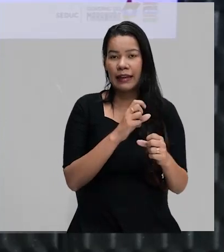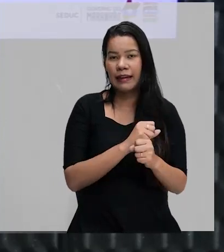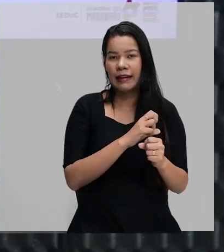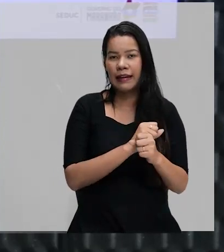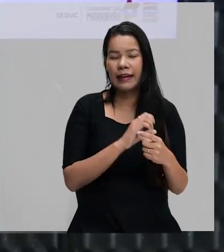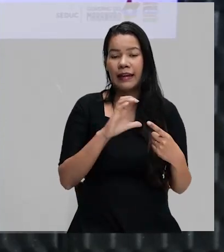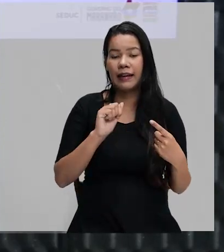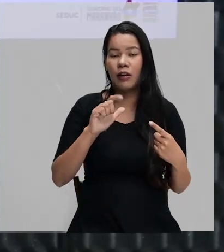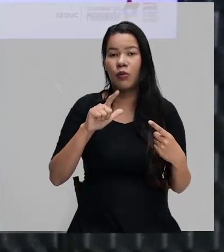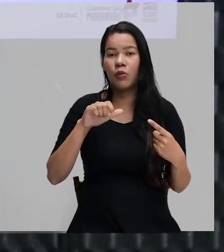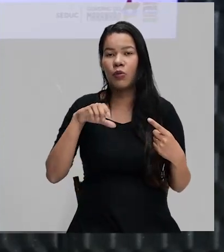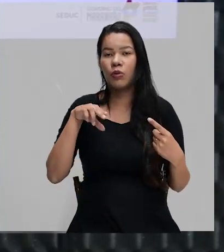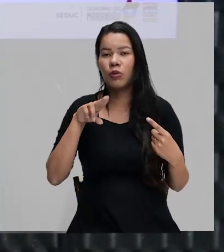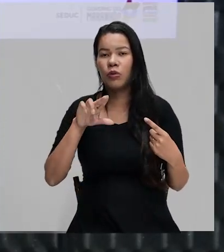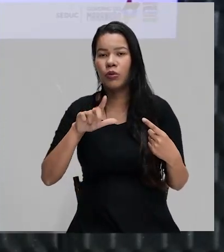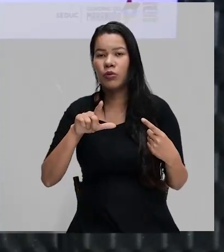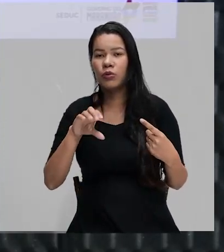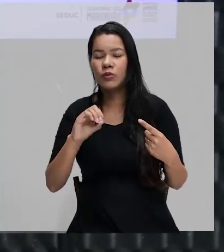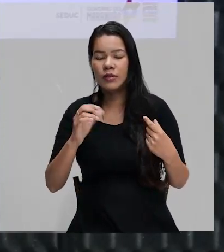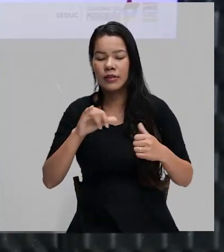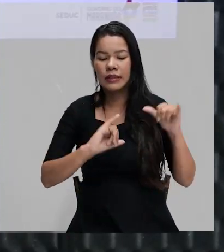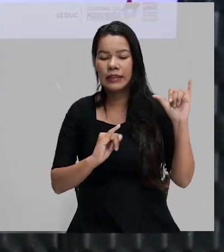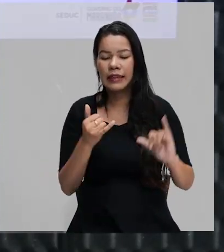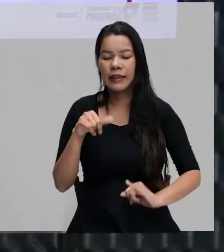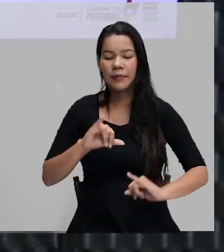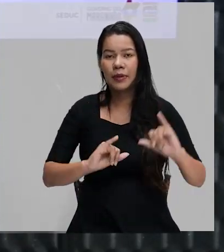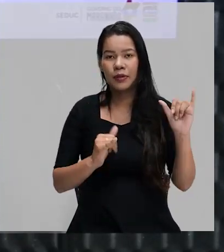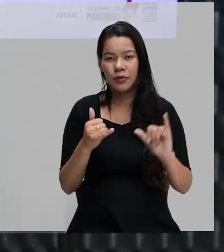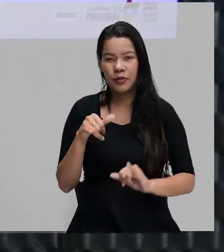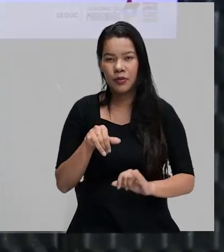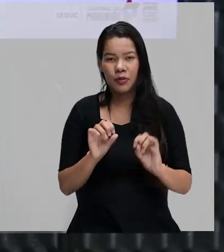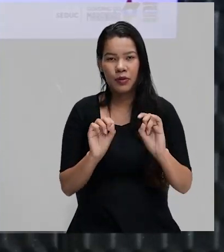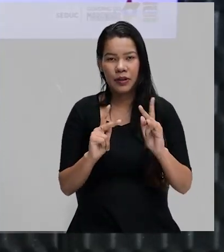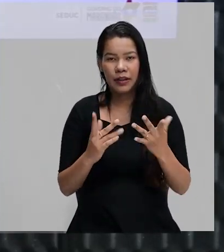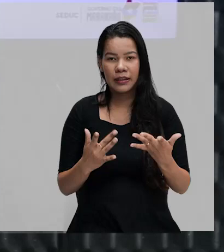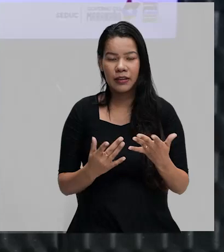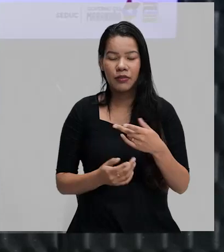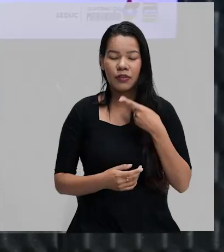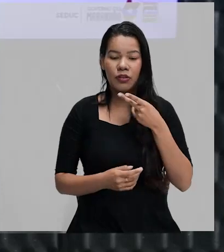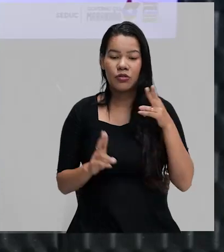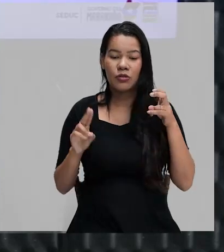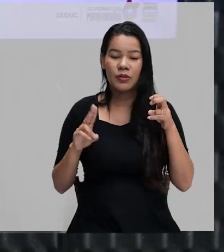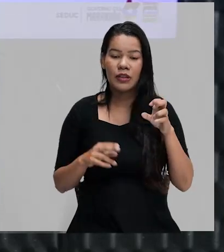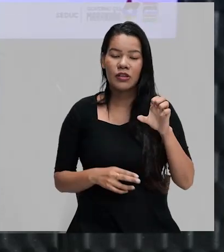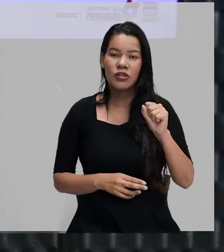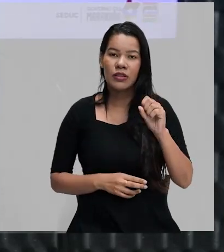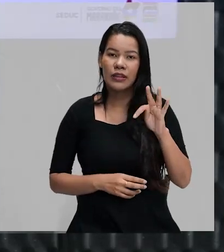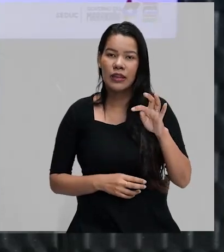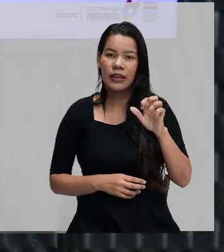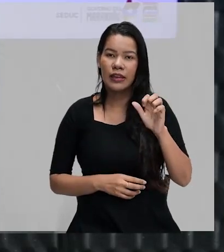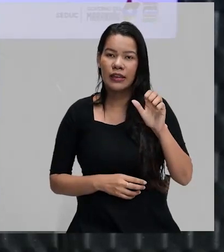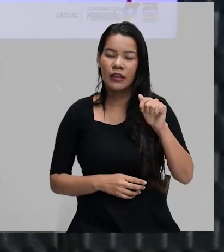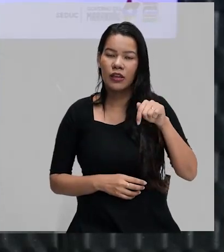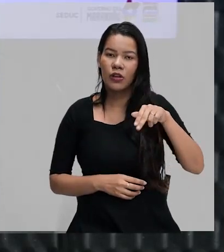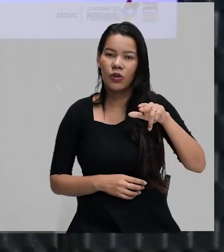então cálculos químicos. Show? Quando falamos de estequiometria, estamos falando da